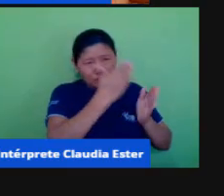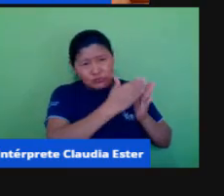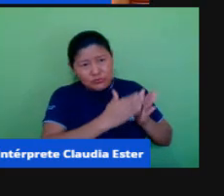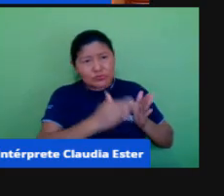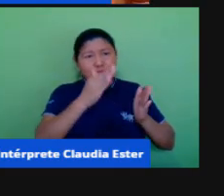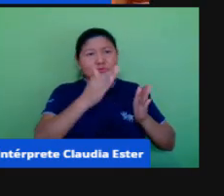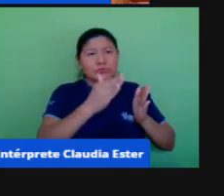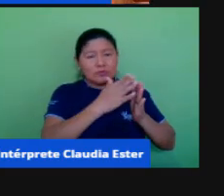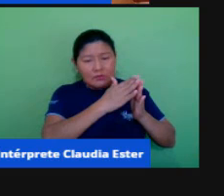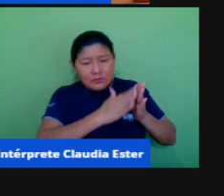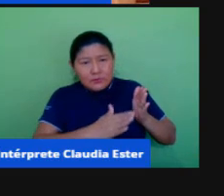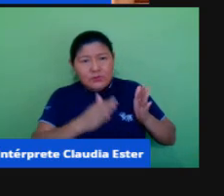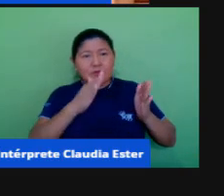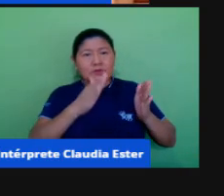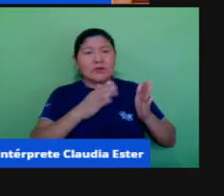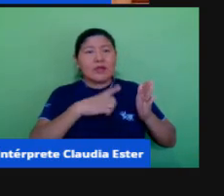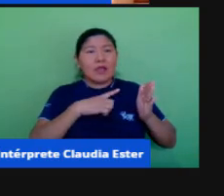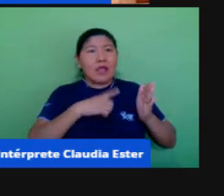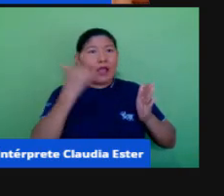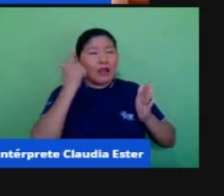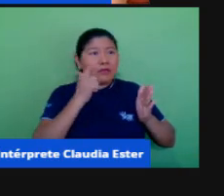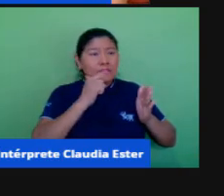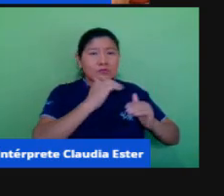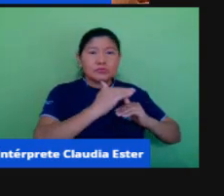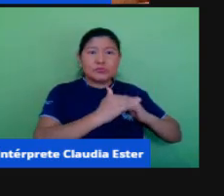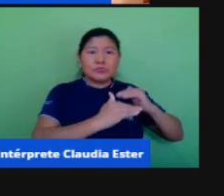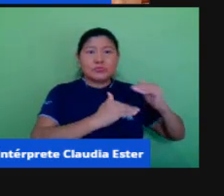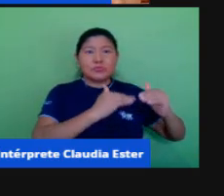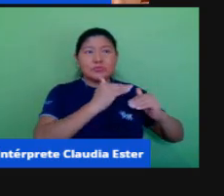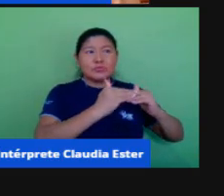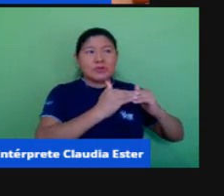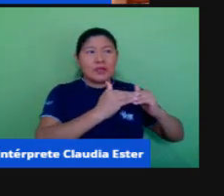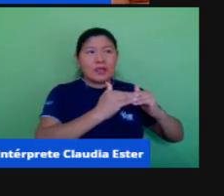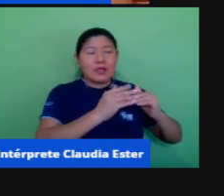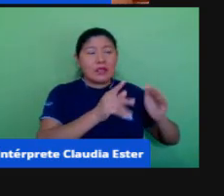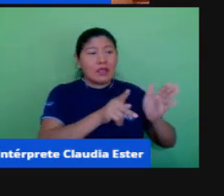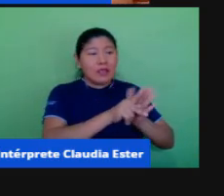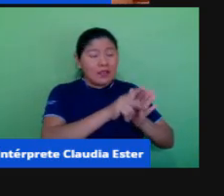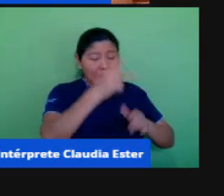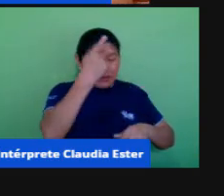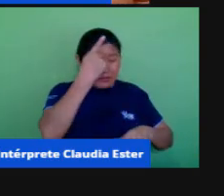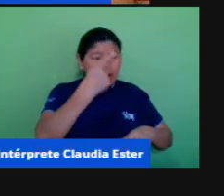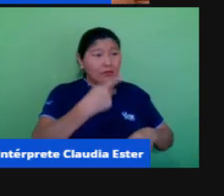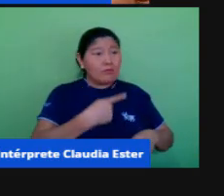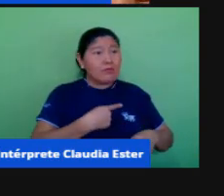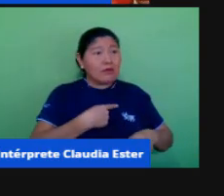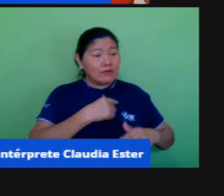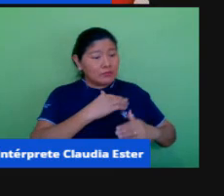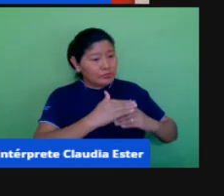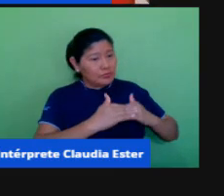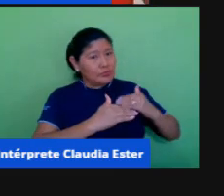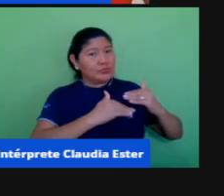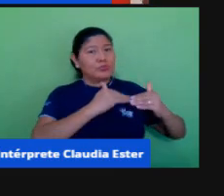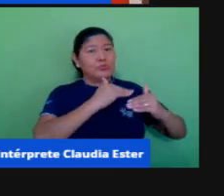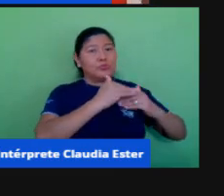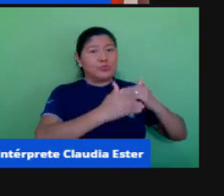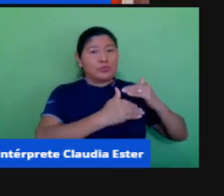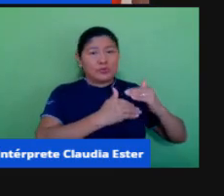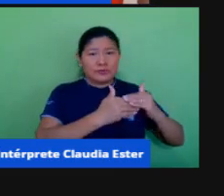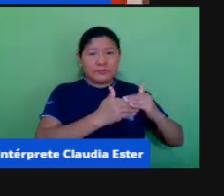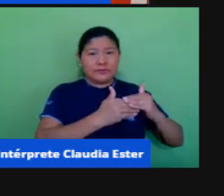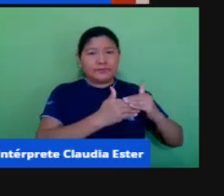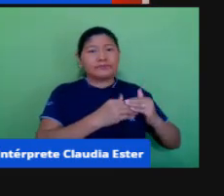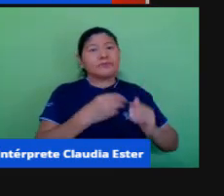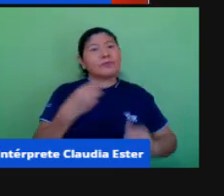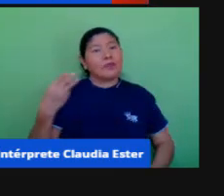ele consegue, dentro do processo de aprendizagem, conduzir conforme a sua necessidade. Tá? O terceiro